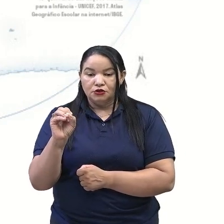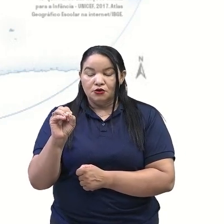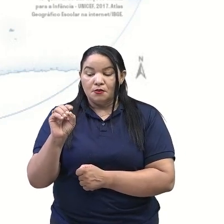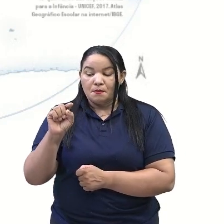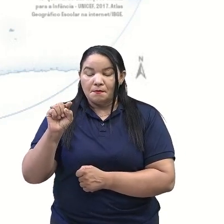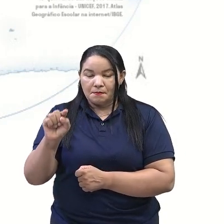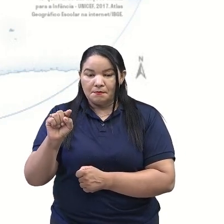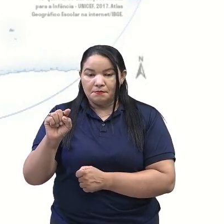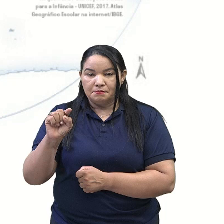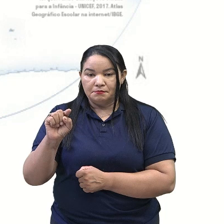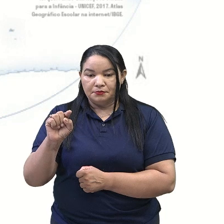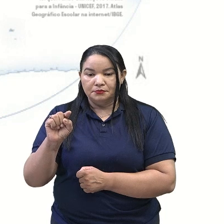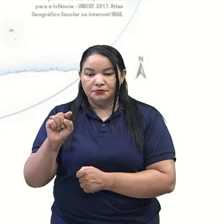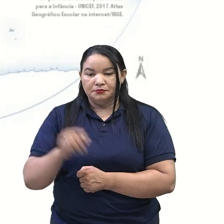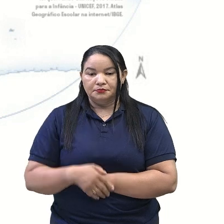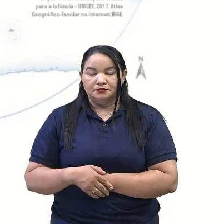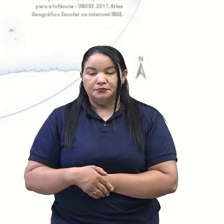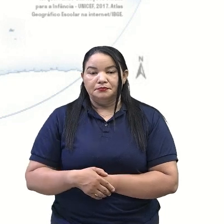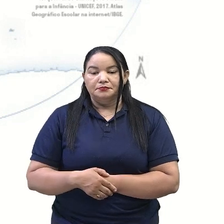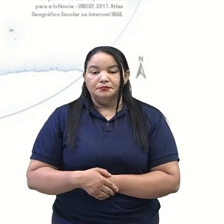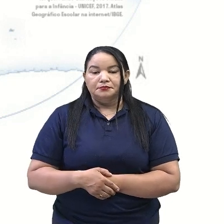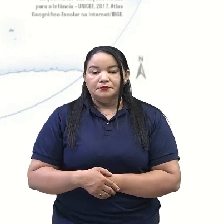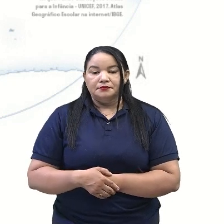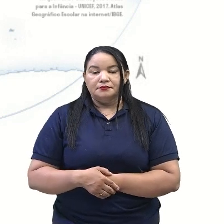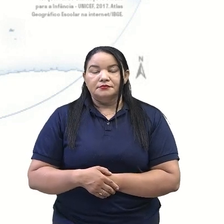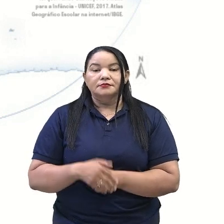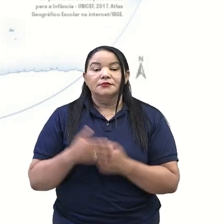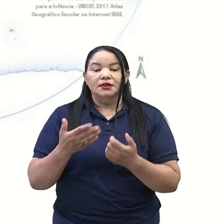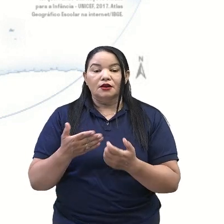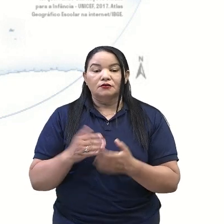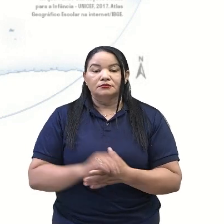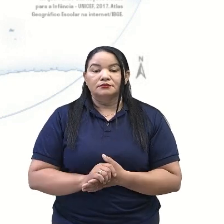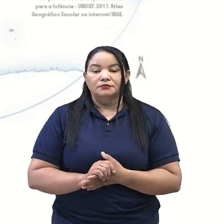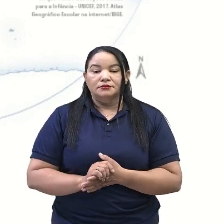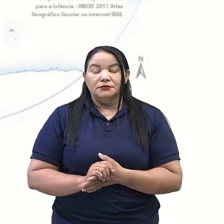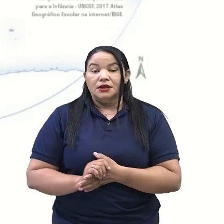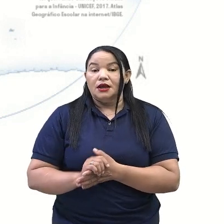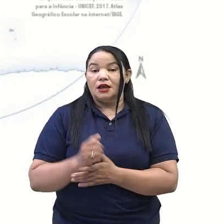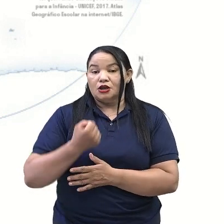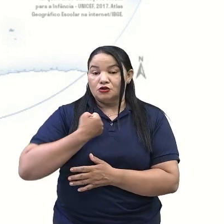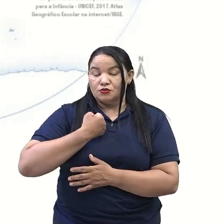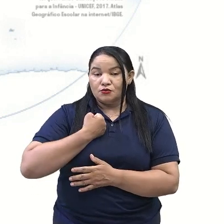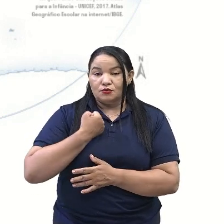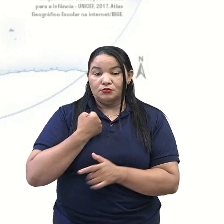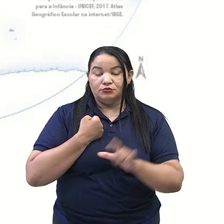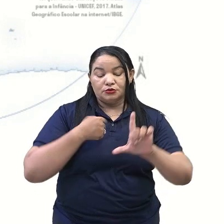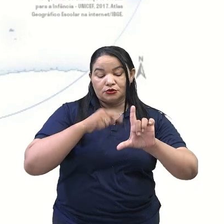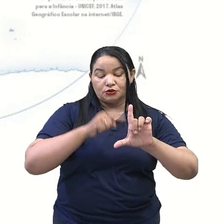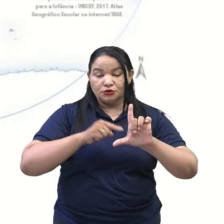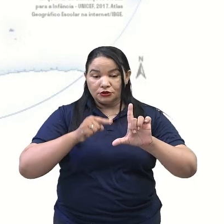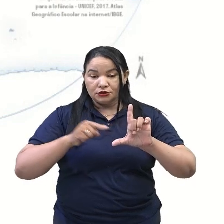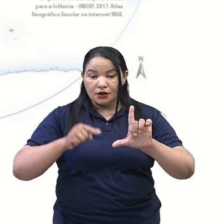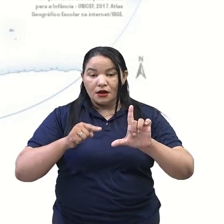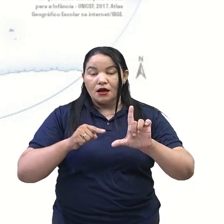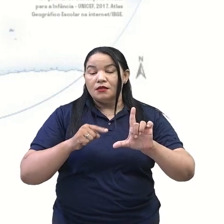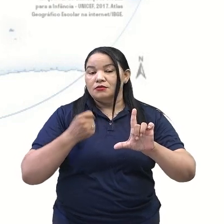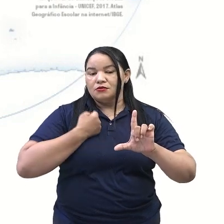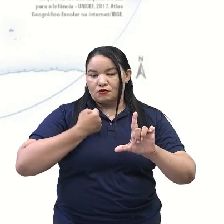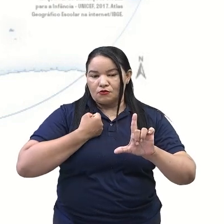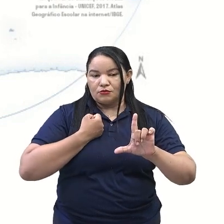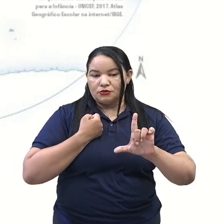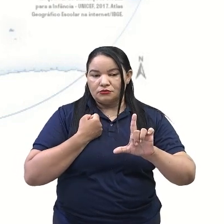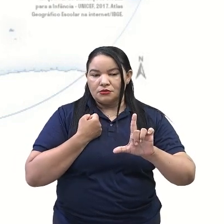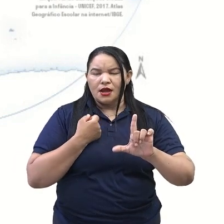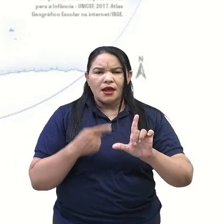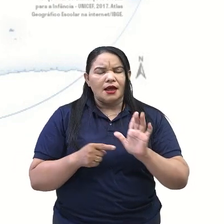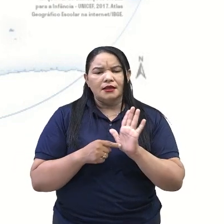500.000. Isso aqui seria uma escala numérica. Como o próprio nome sugere, ela aparece